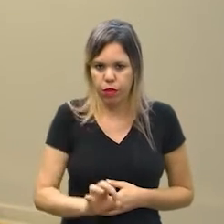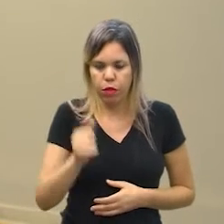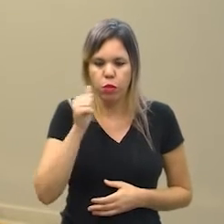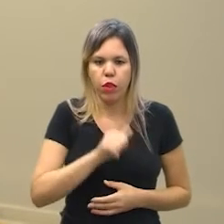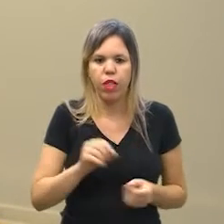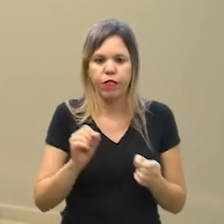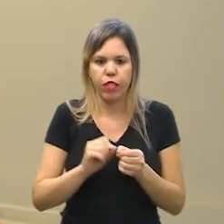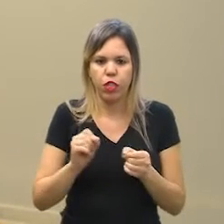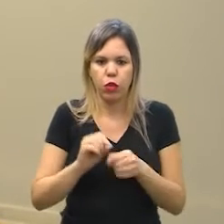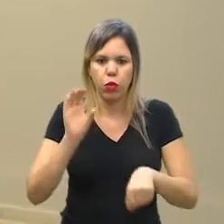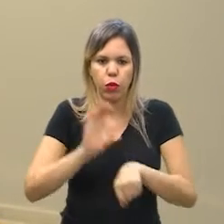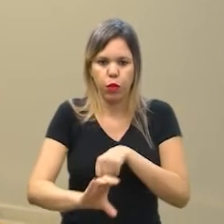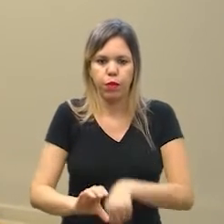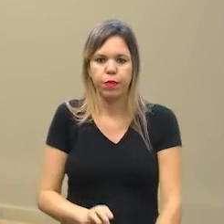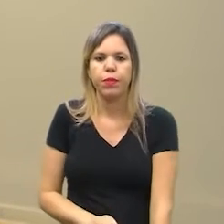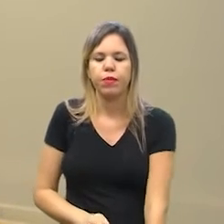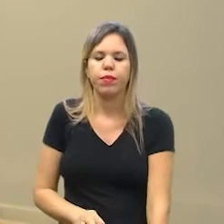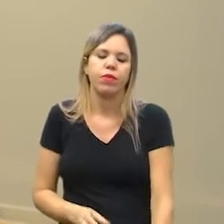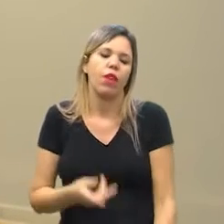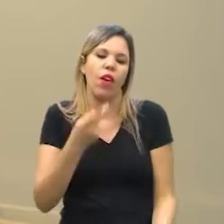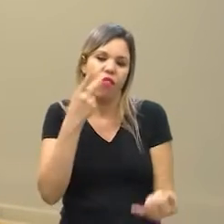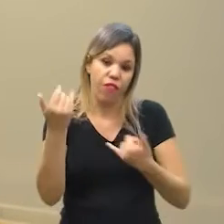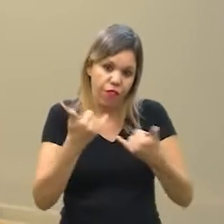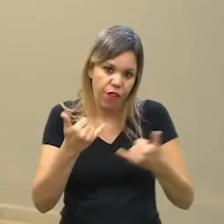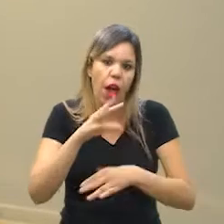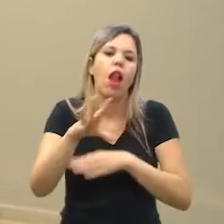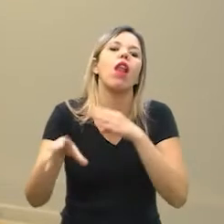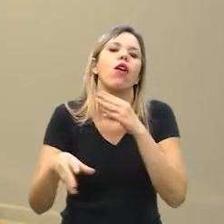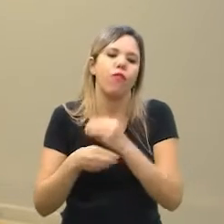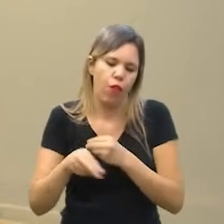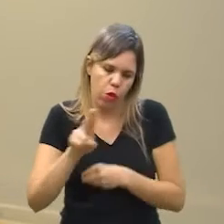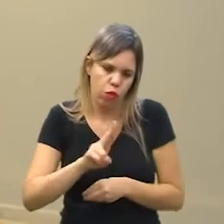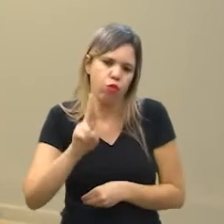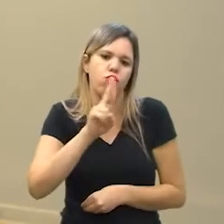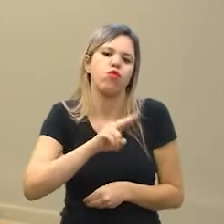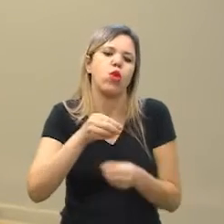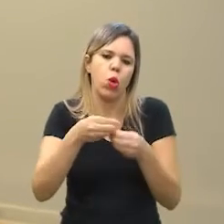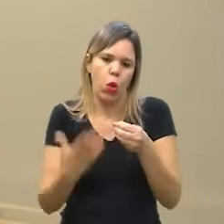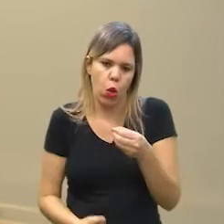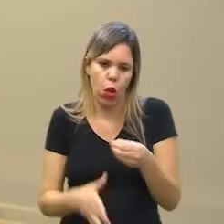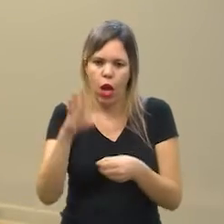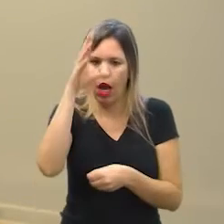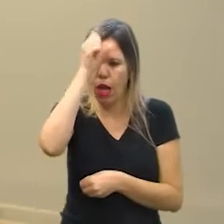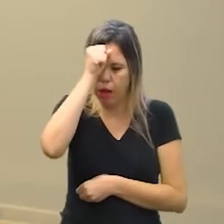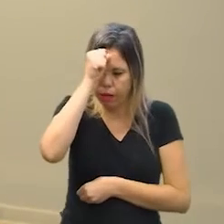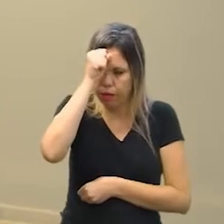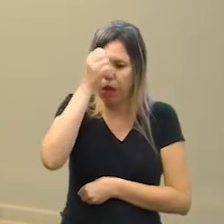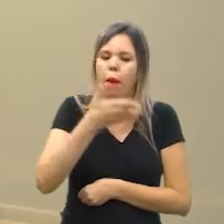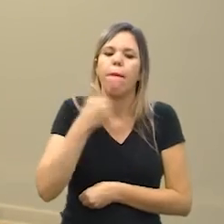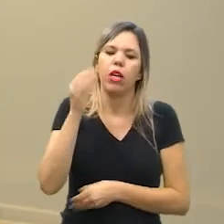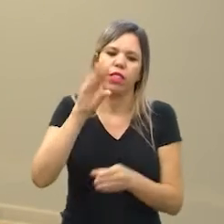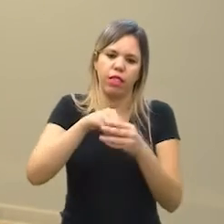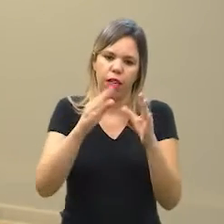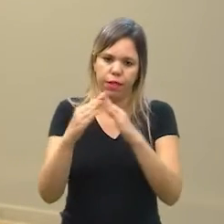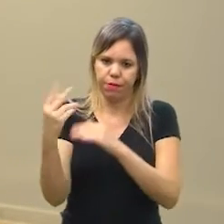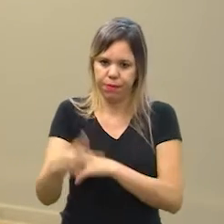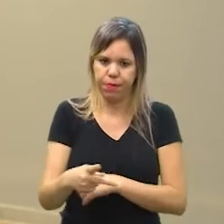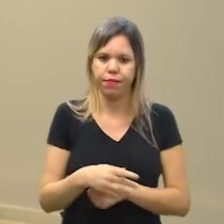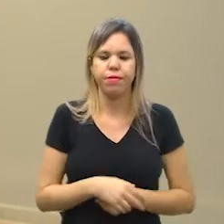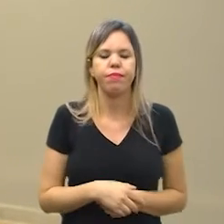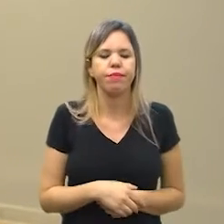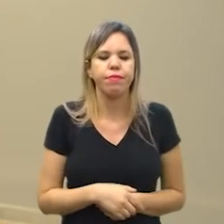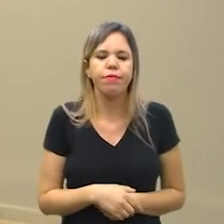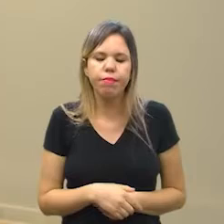98% das mulheres que fizeram o curso disseram que vão implementar o conteúdo aprendido em melhorias dentro da